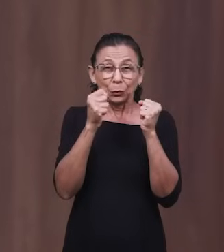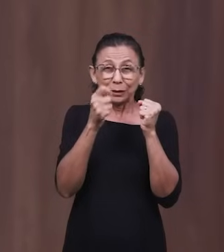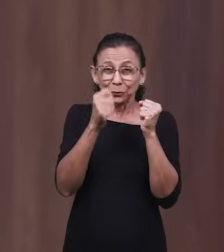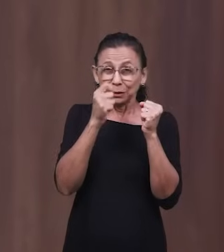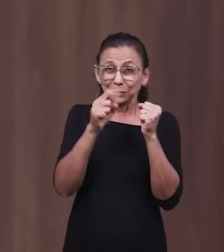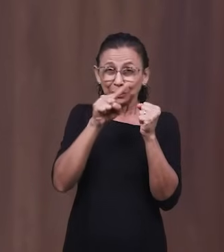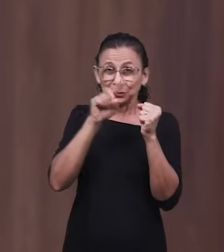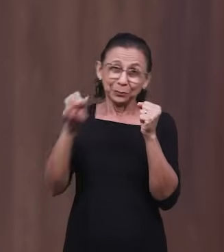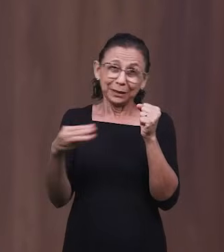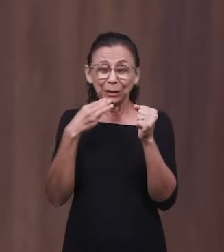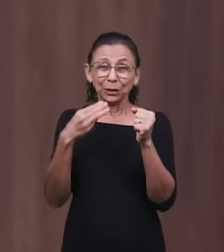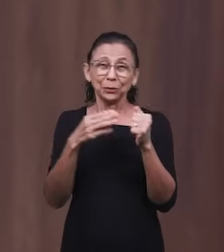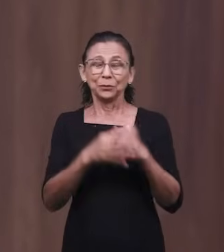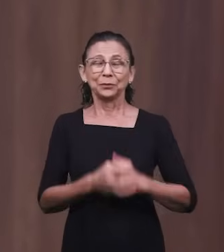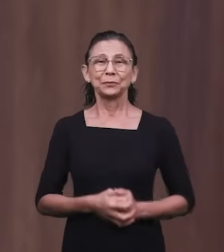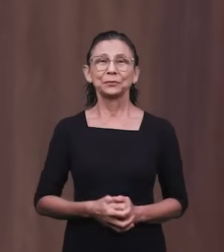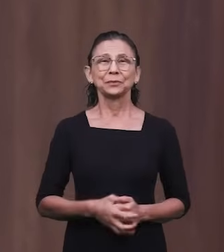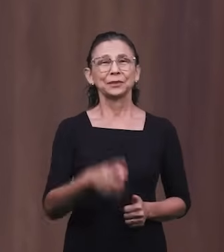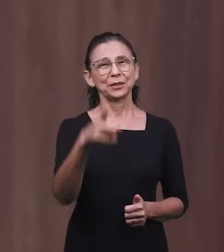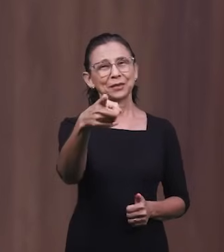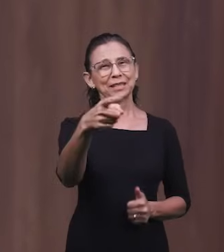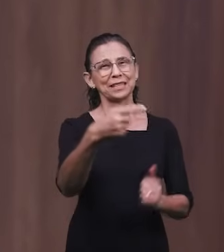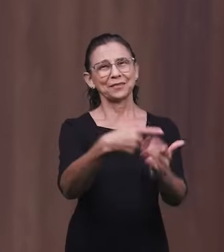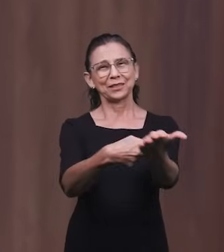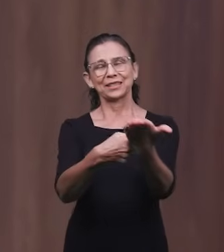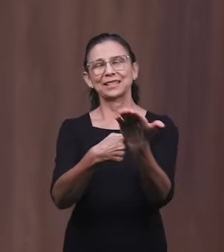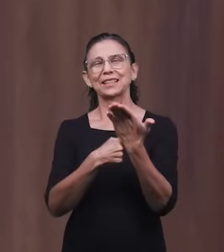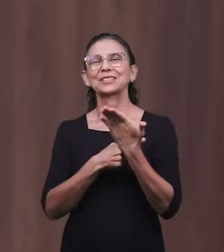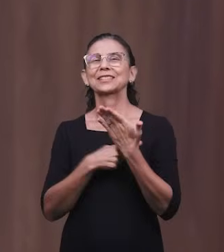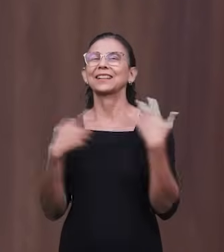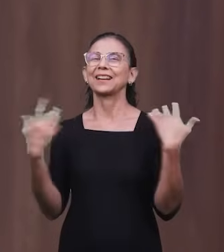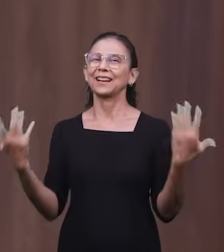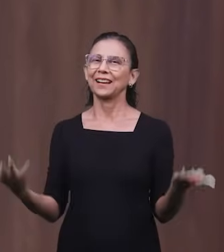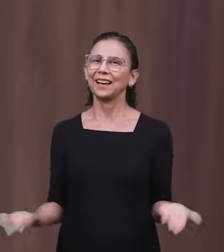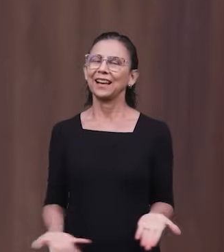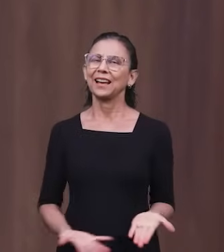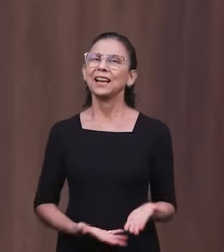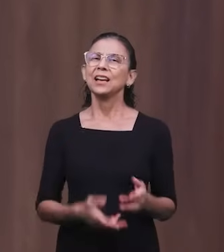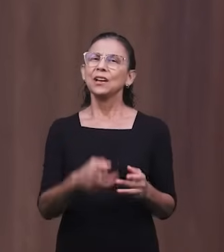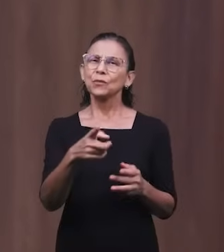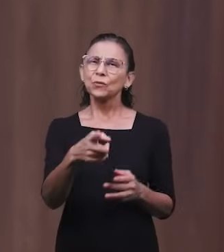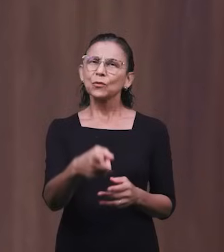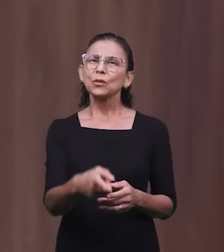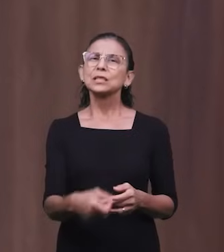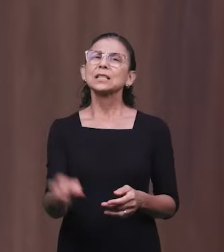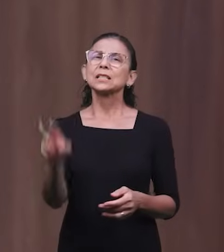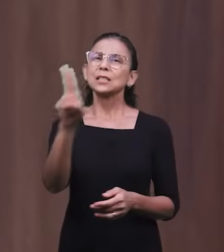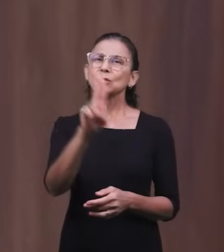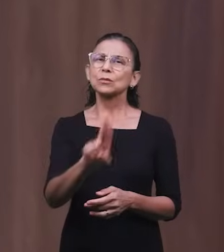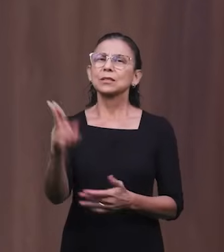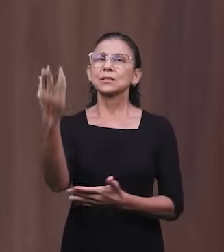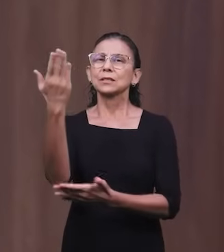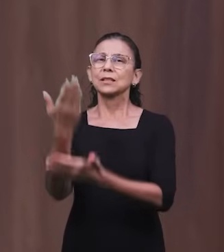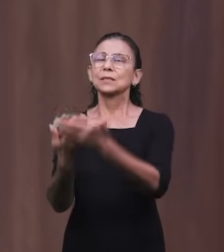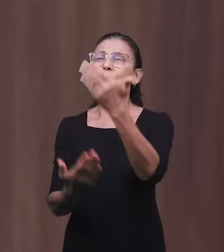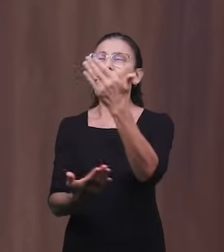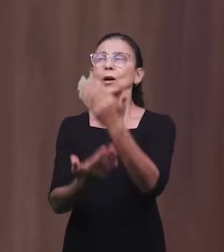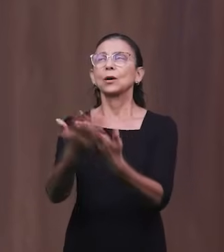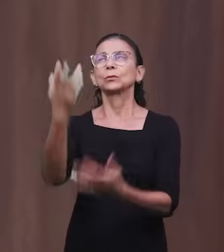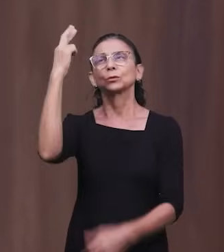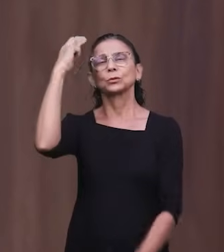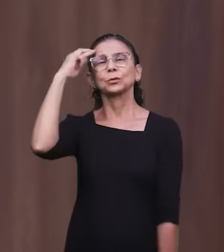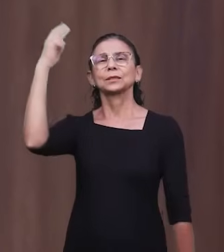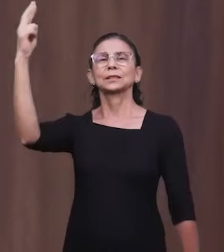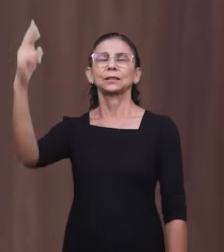1 milhão, quase chegando a 1 milhão, e você vai nos ajudar a evangelizar, seja uma ferramenta, um vaso de bênçãos